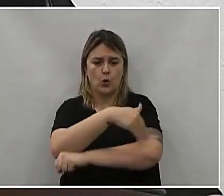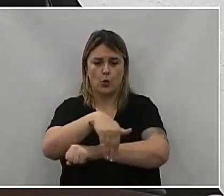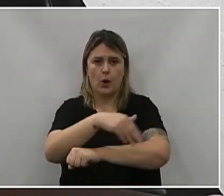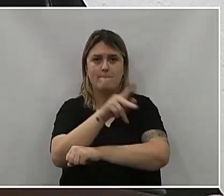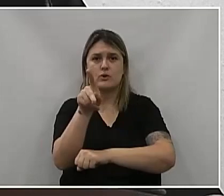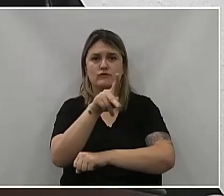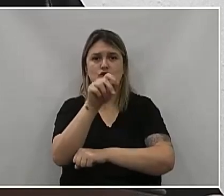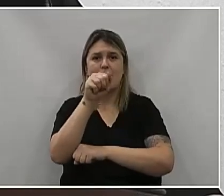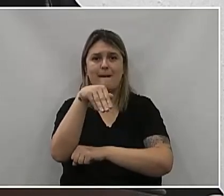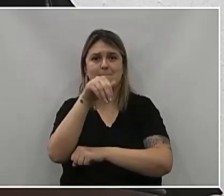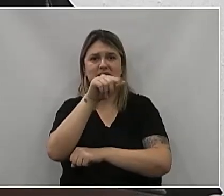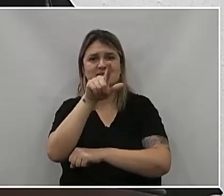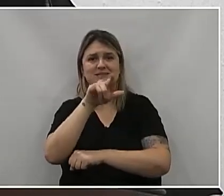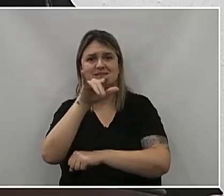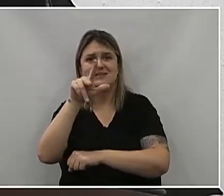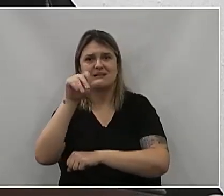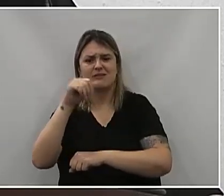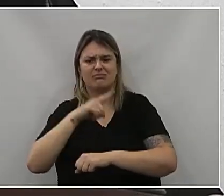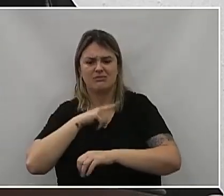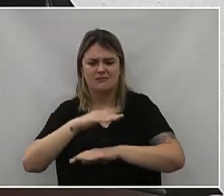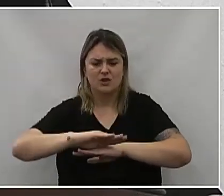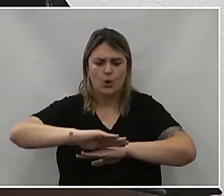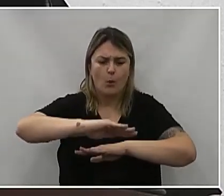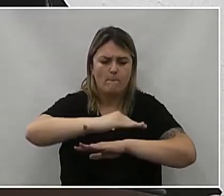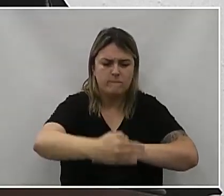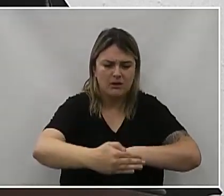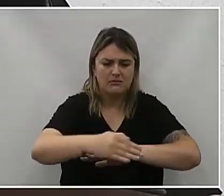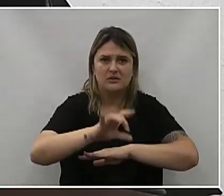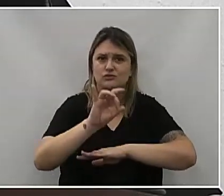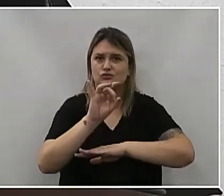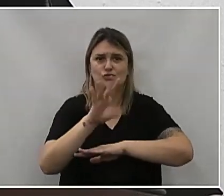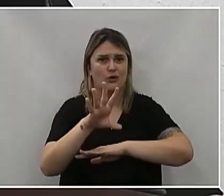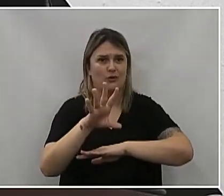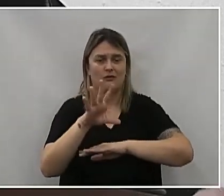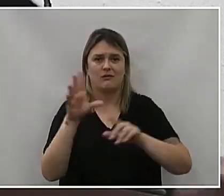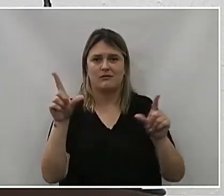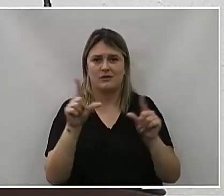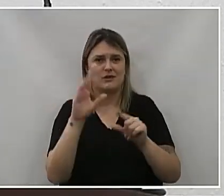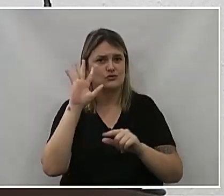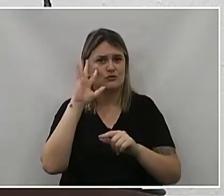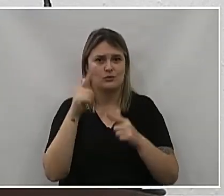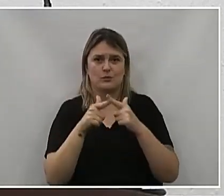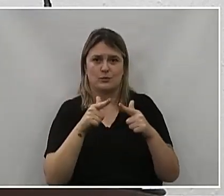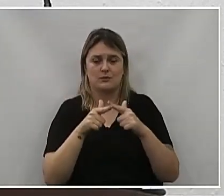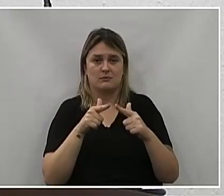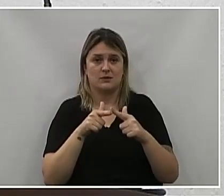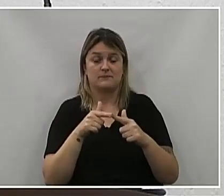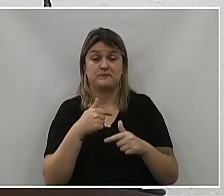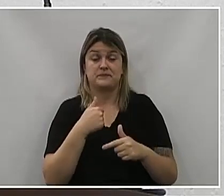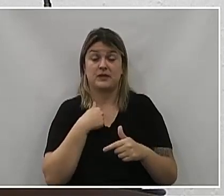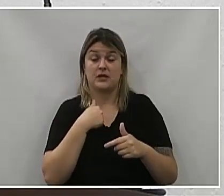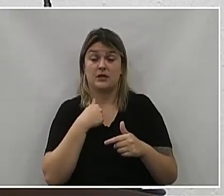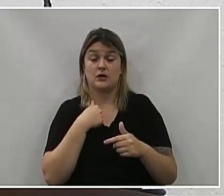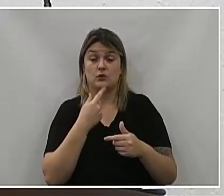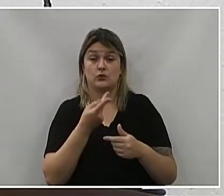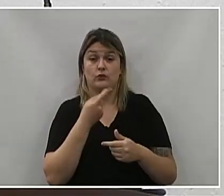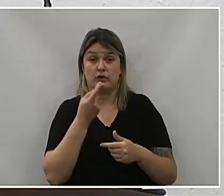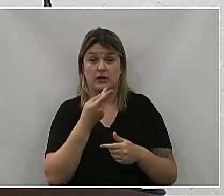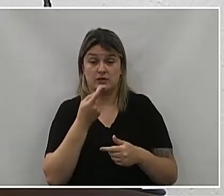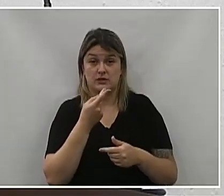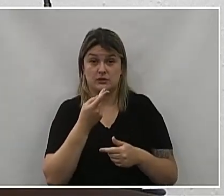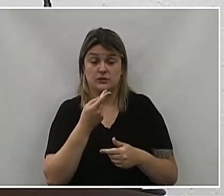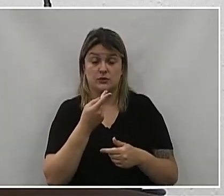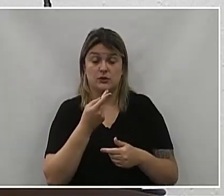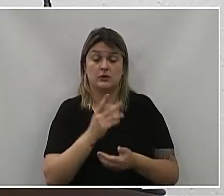ponto. Uma lombada ali era o suficiente. Então, assim, eu estou trazendo esse